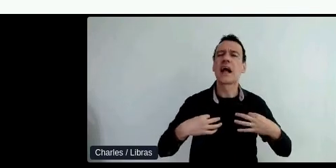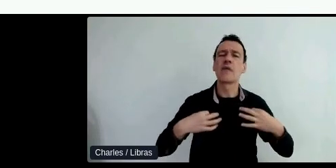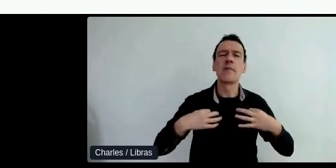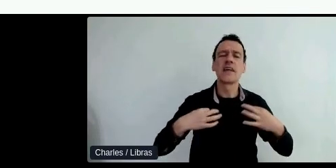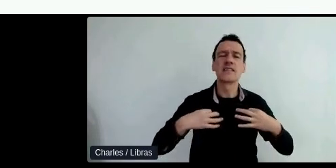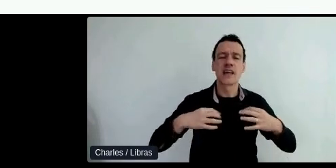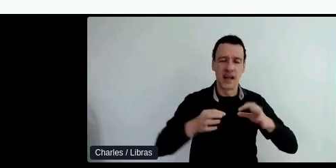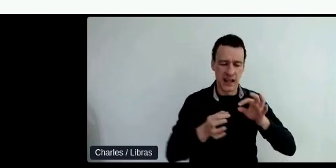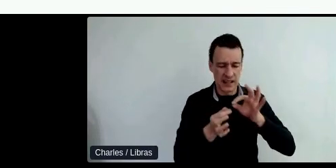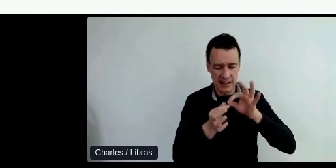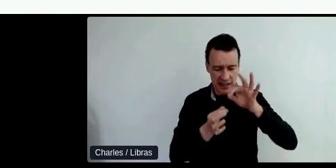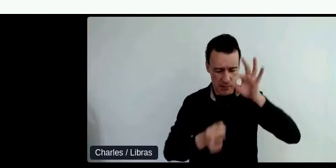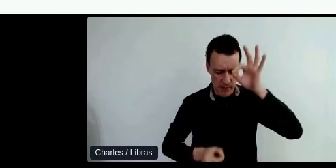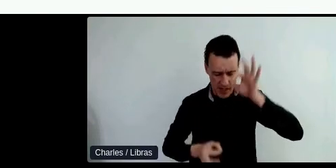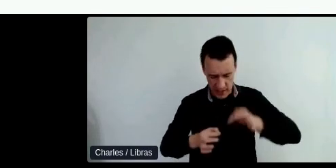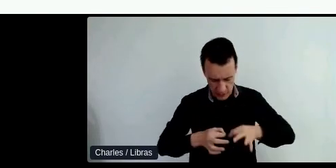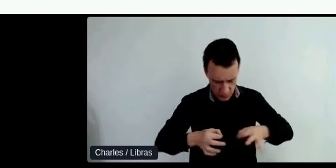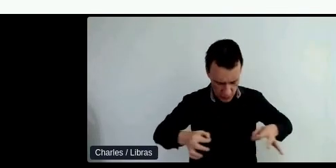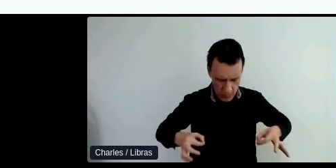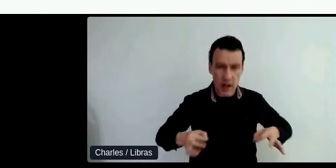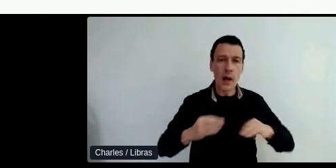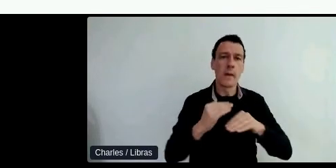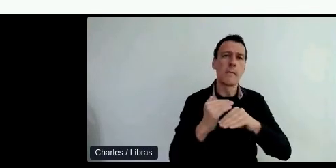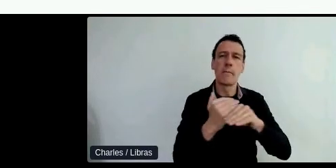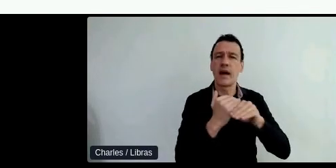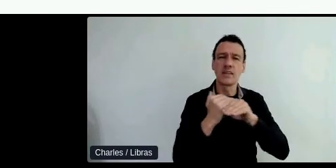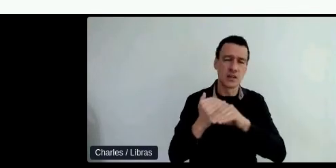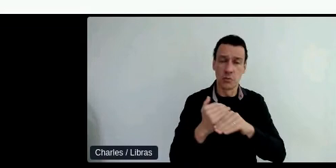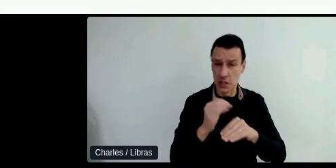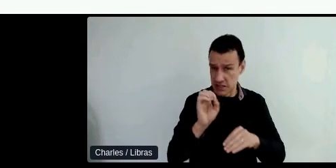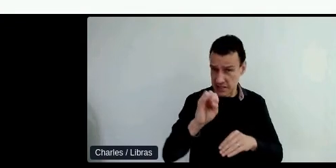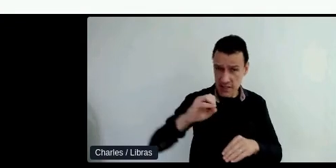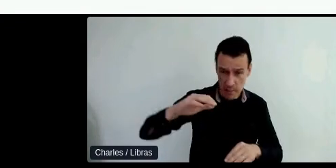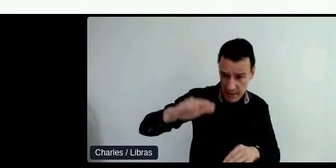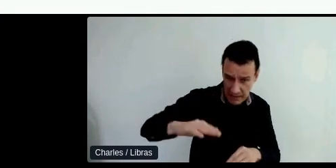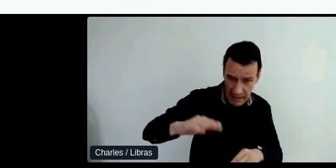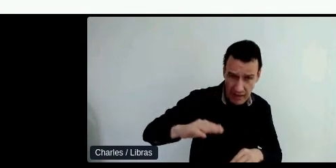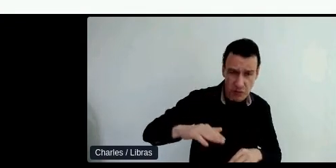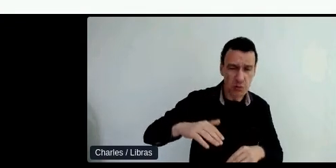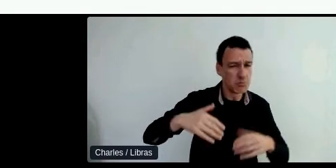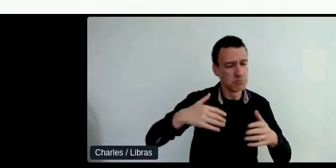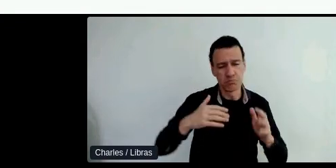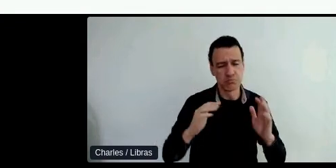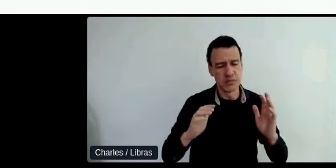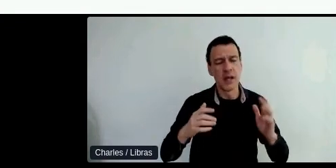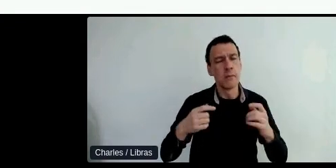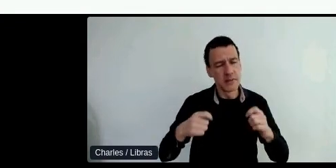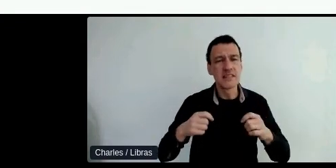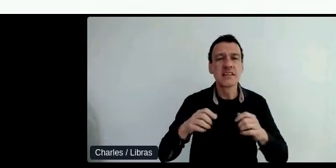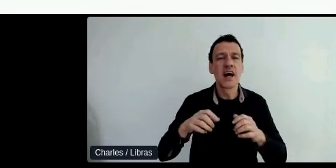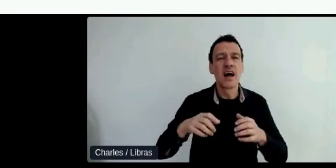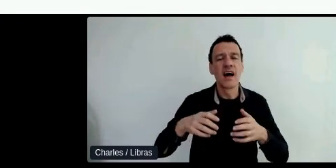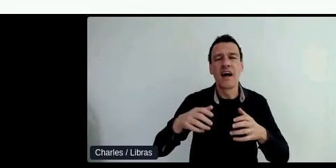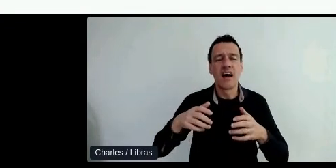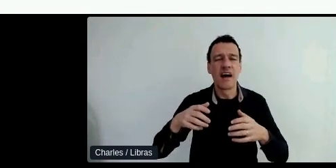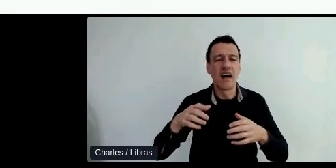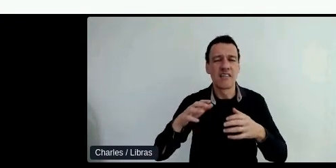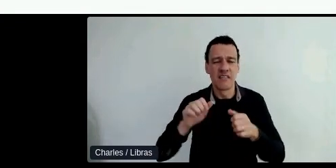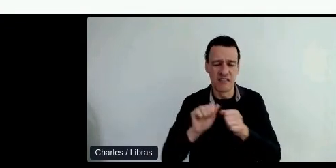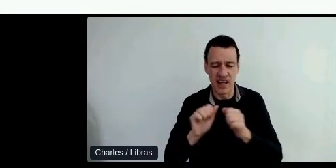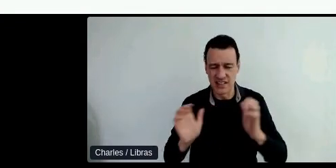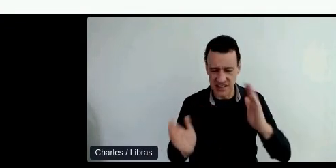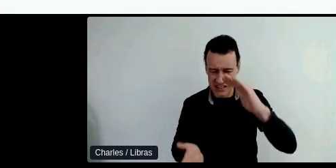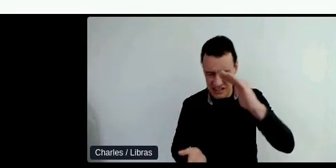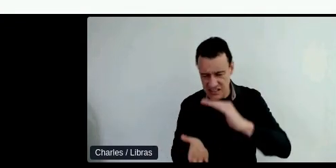que se vire para esticar a camisa, quem for menor que encolha a camisa. Não, você pega uma malharia e você